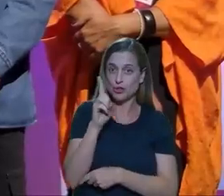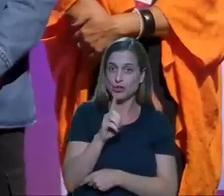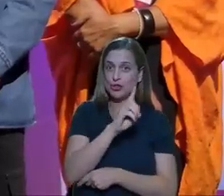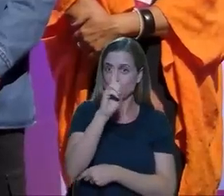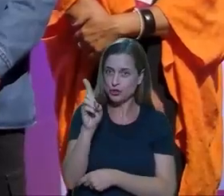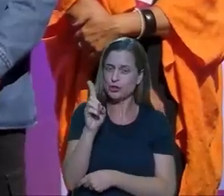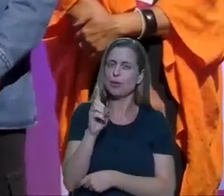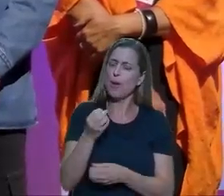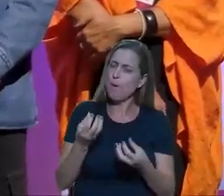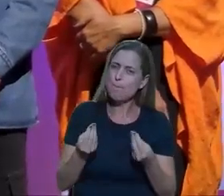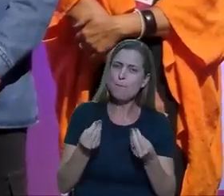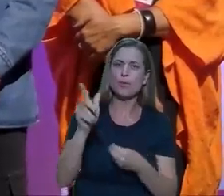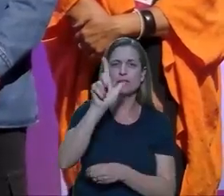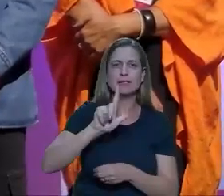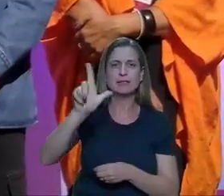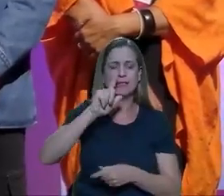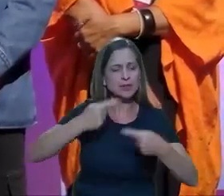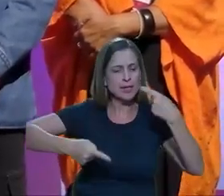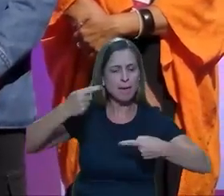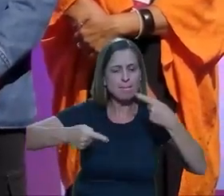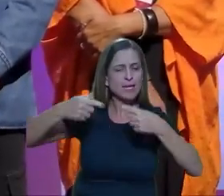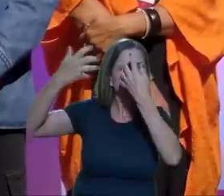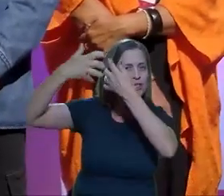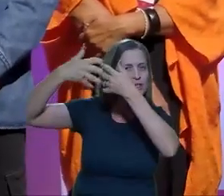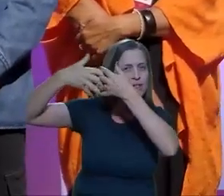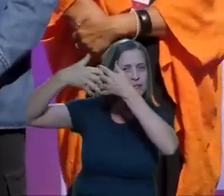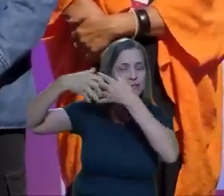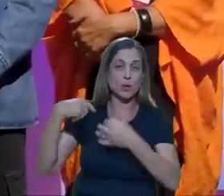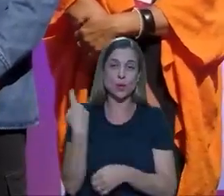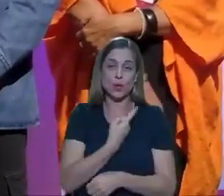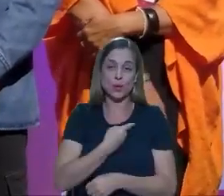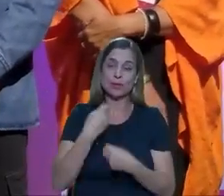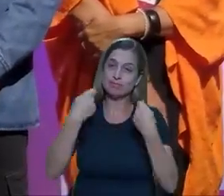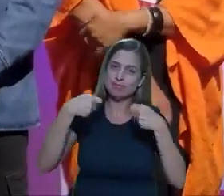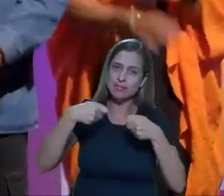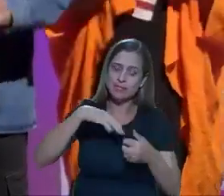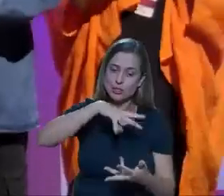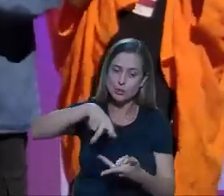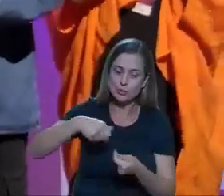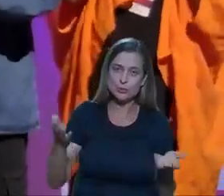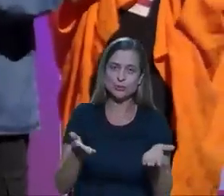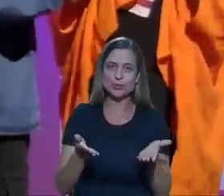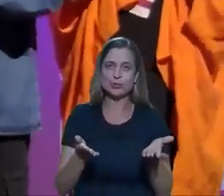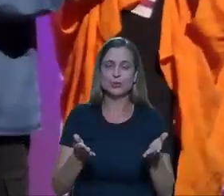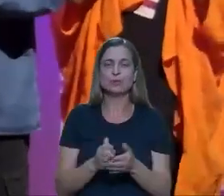né, de muita literatura, debate, reflexão, e é isso que a gente está precisando no mundo de hoje.